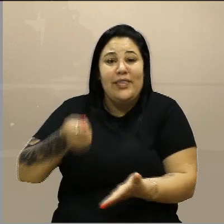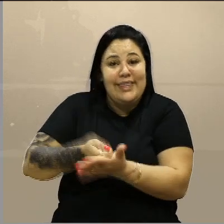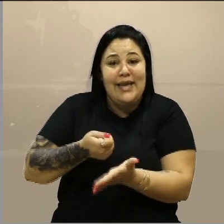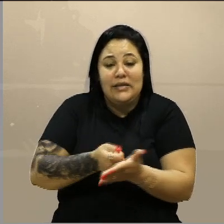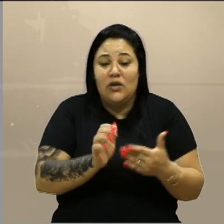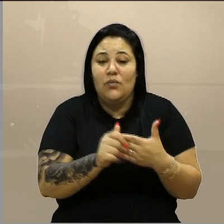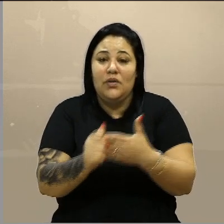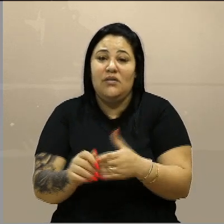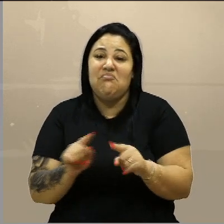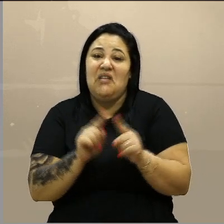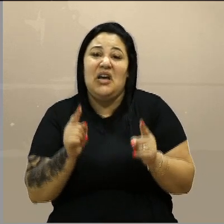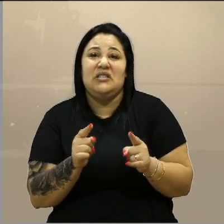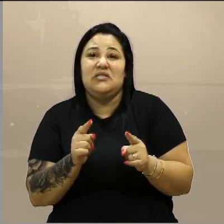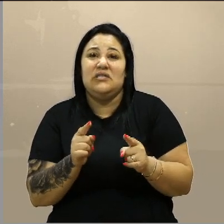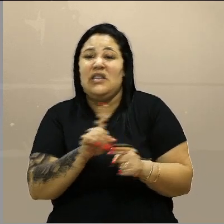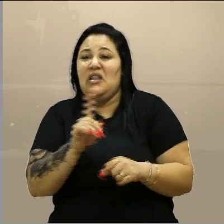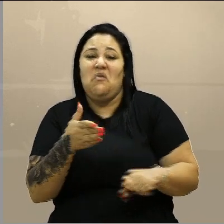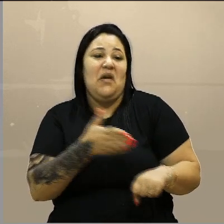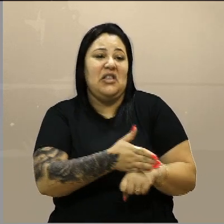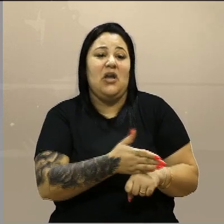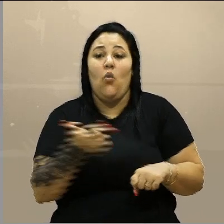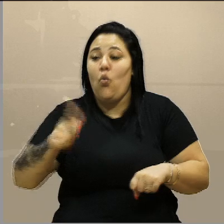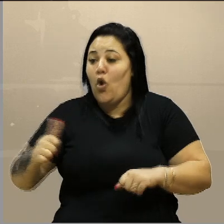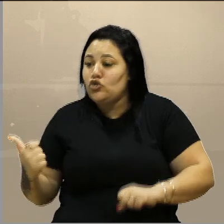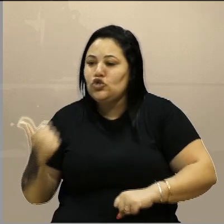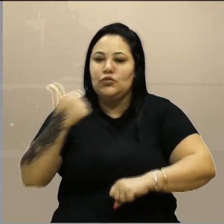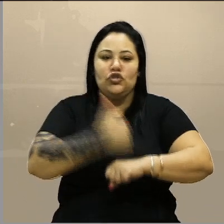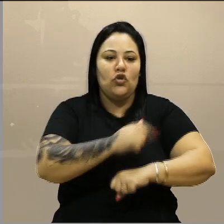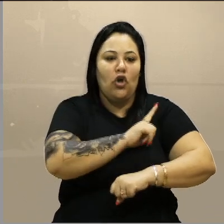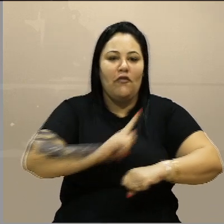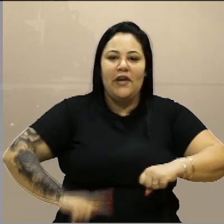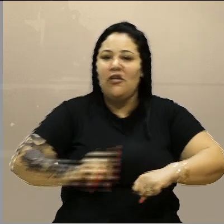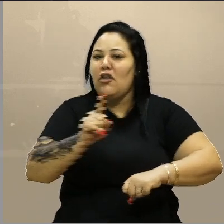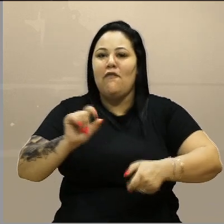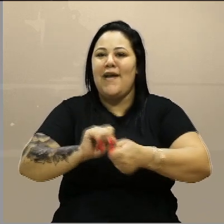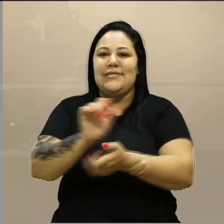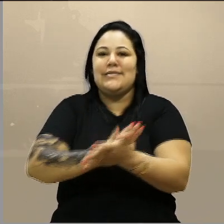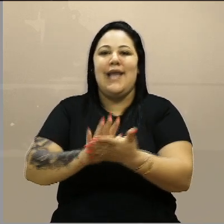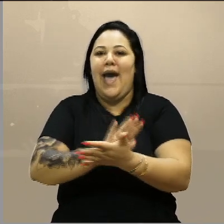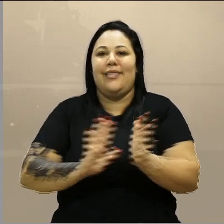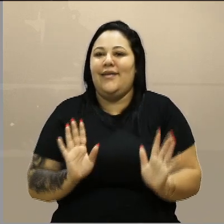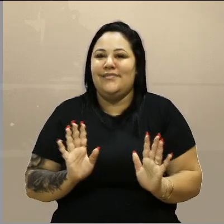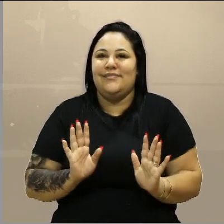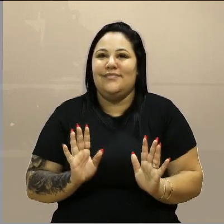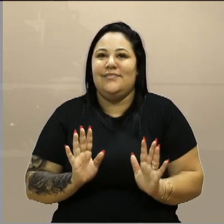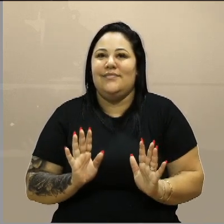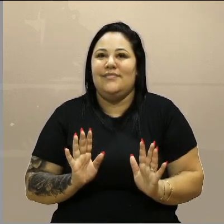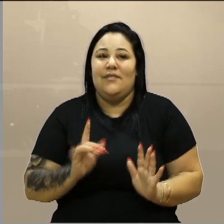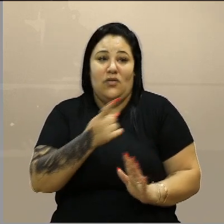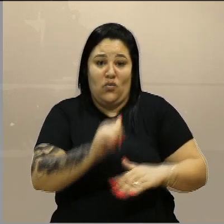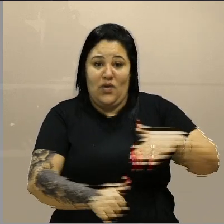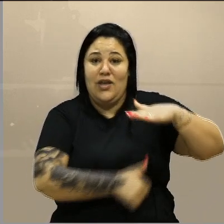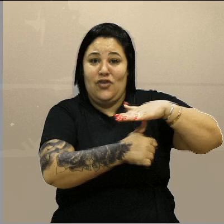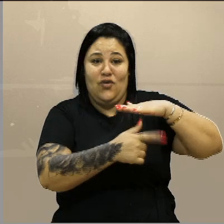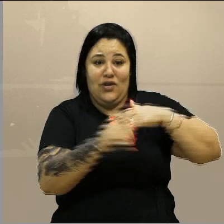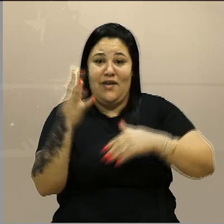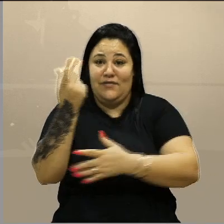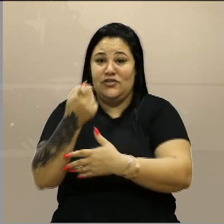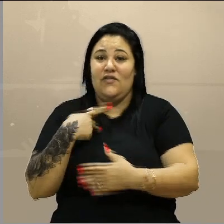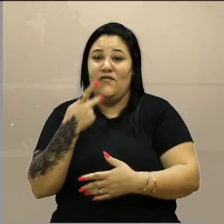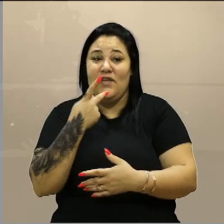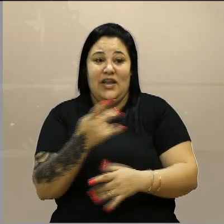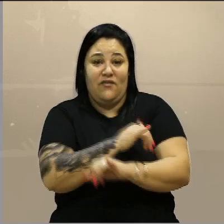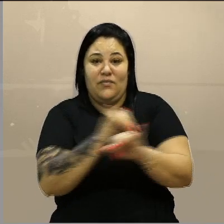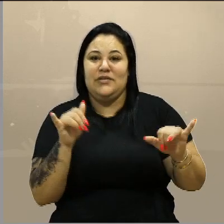motivo não é reeleito, o outro governo desfaz tudo que o anterior fez e faz da sua maneira. Como o reitor da FSG, quando que eu trouxe para ele essa informação, ele